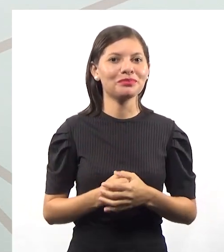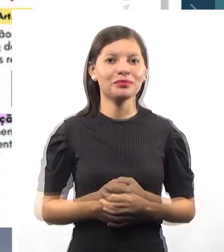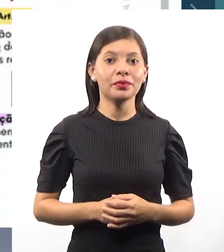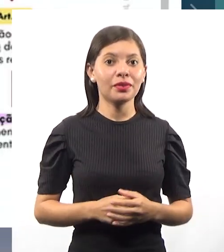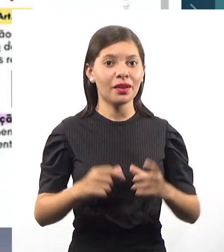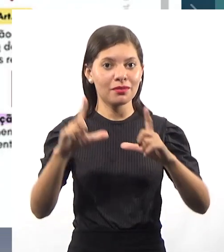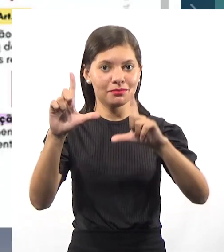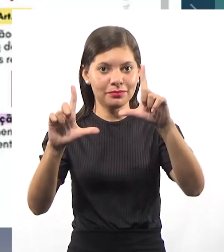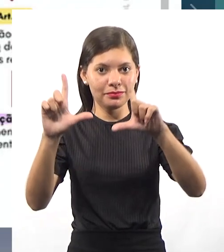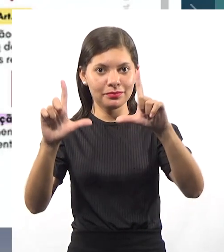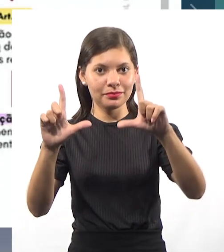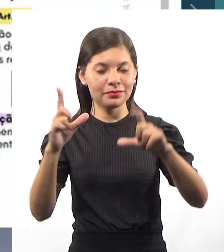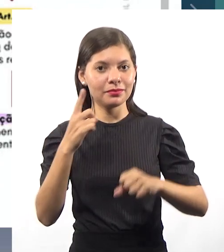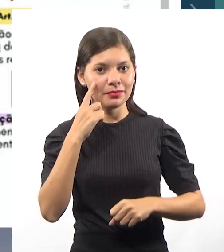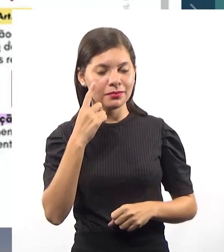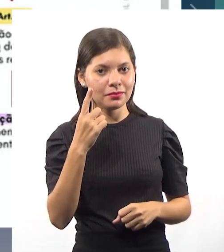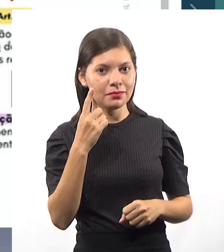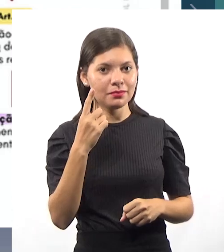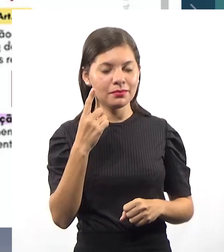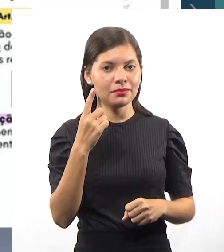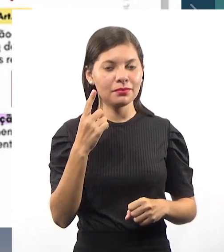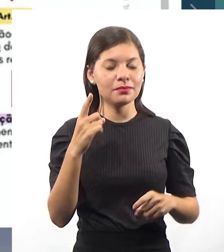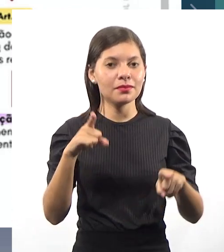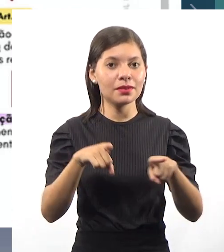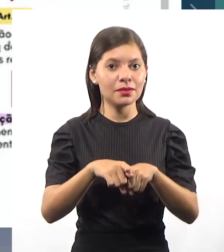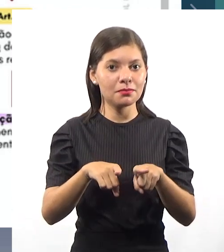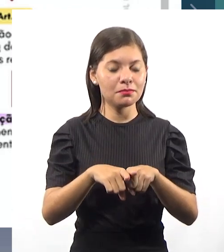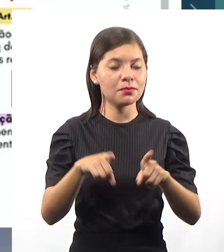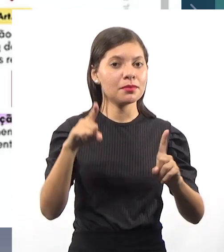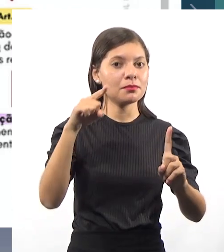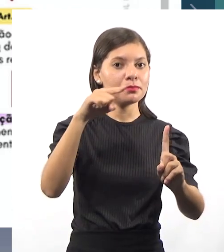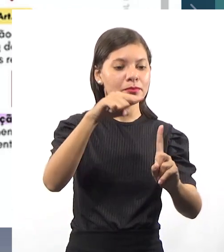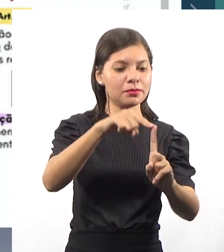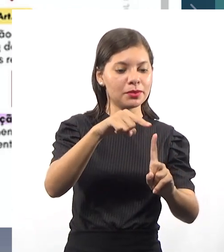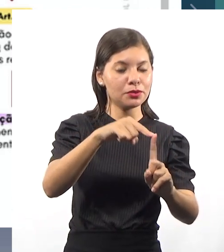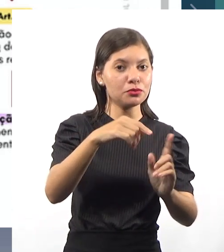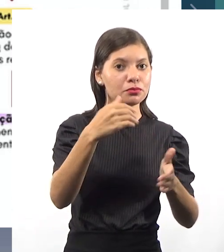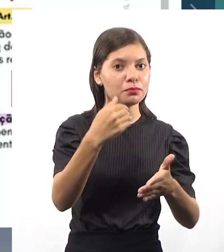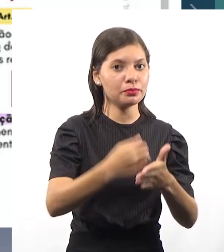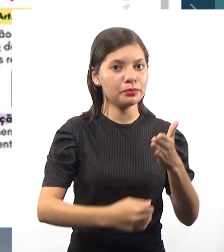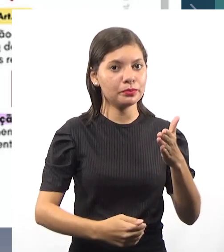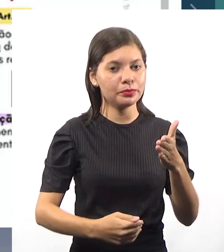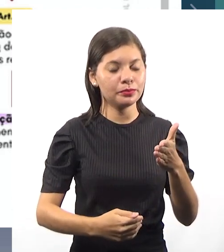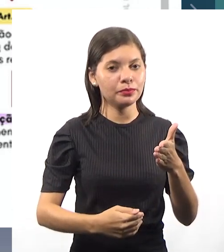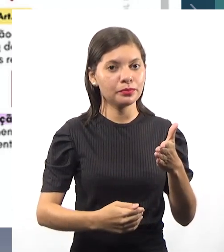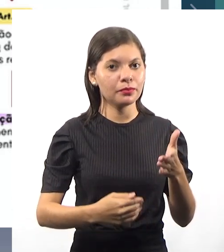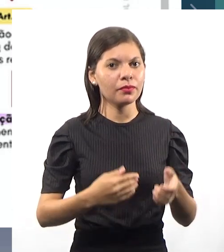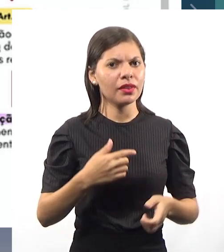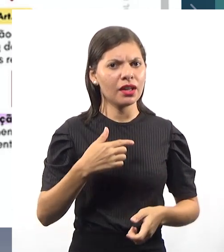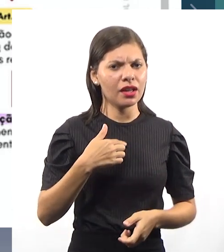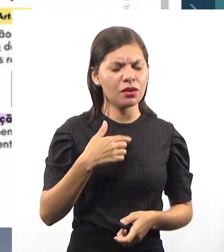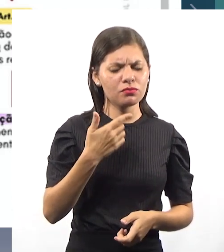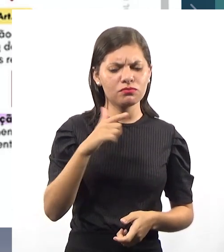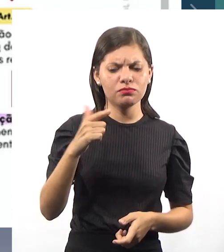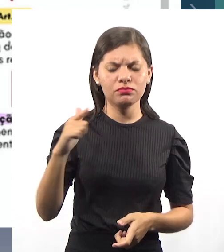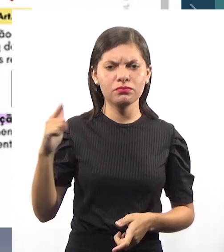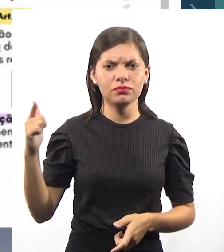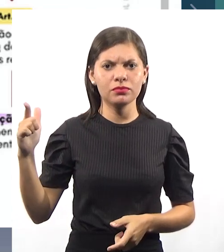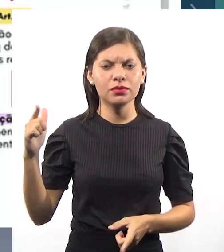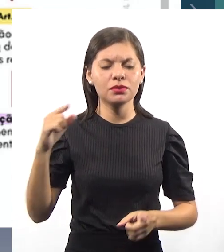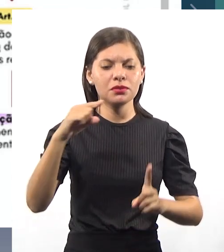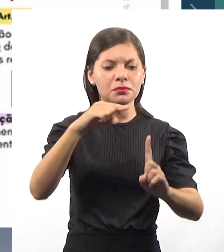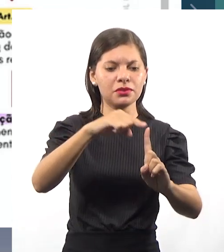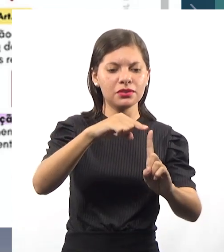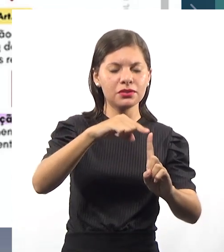mais. Olha aqui na nossa tela. Além disso, olha, o objetivo da promoção. Então, eu não tenho